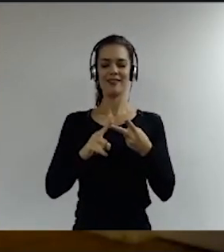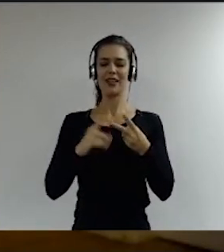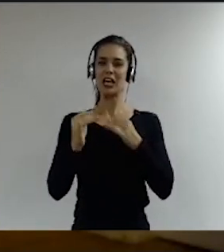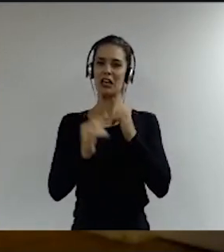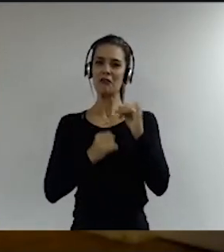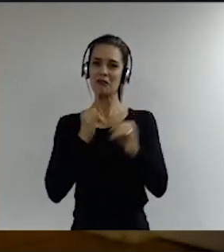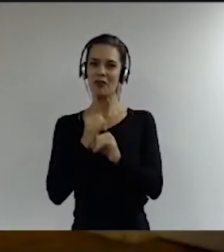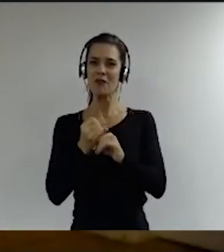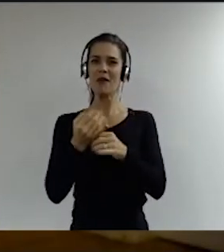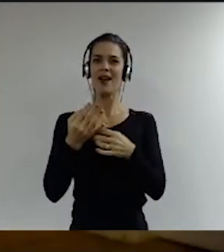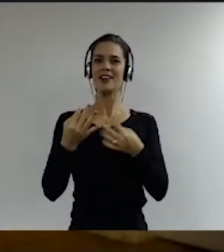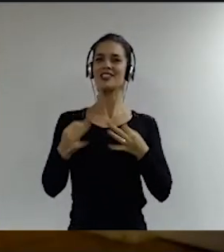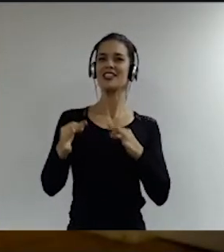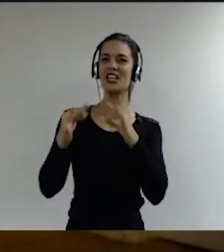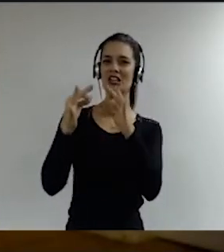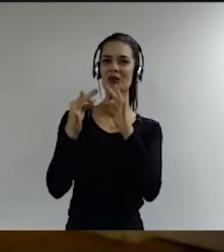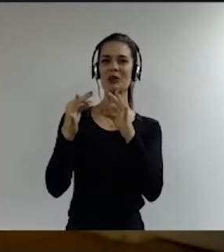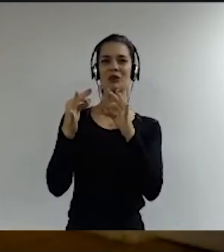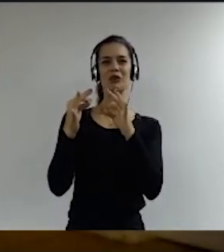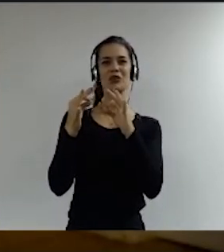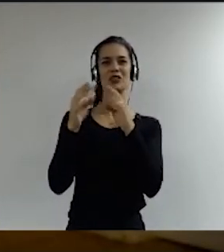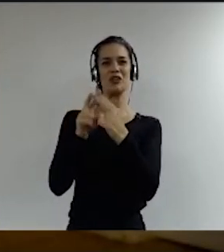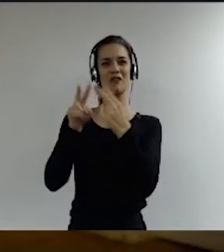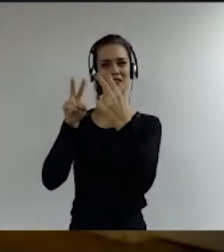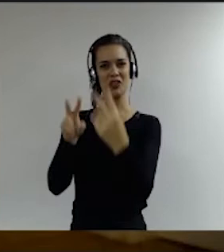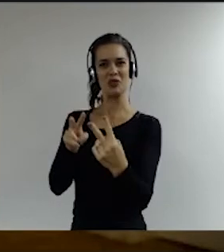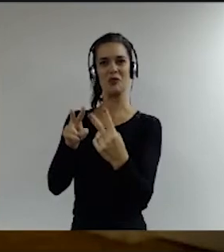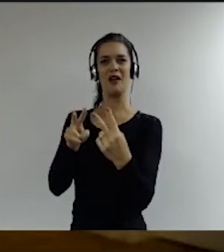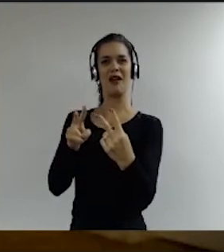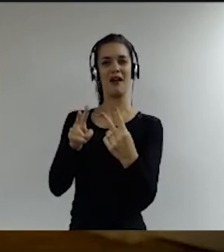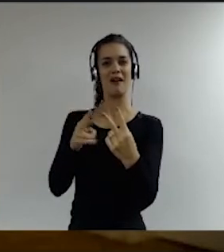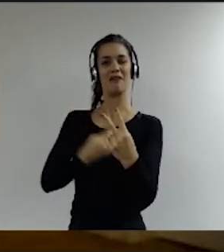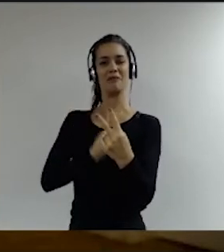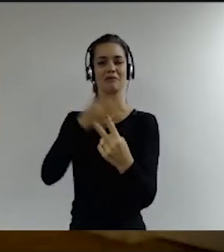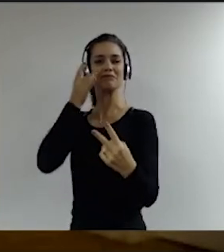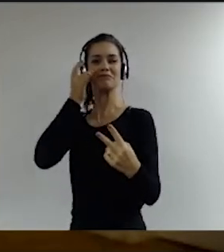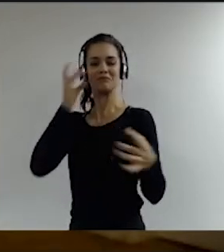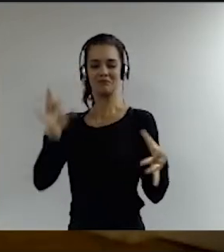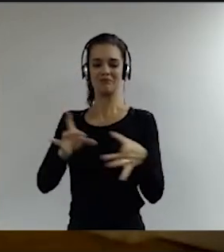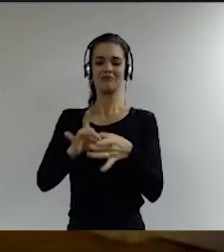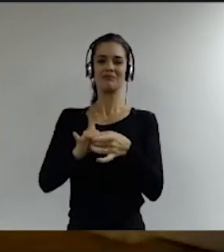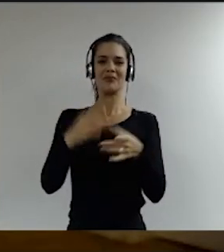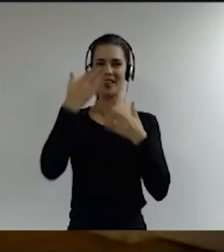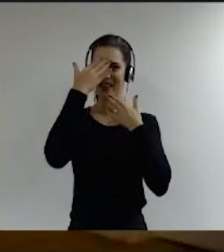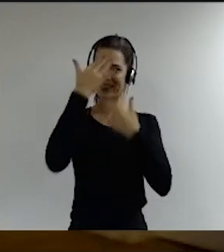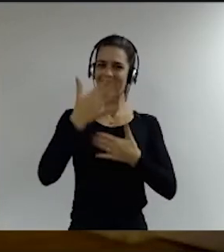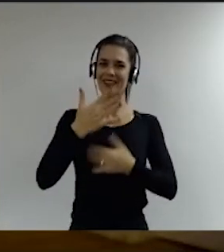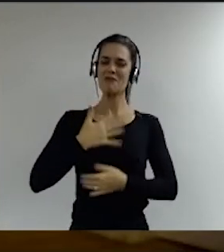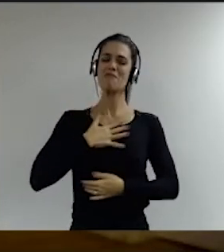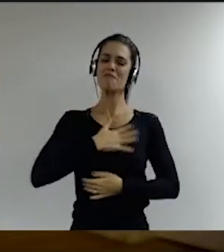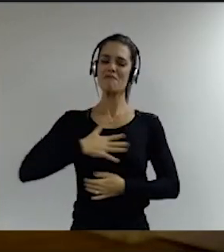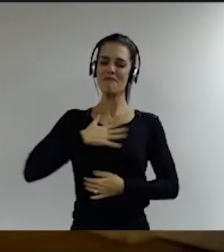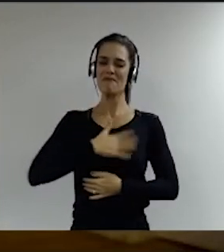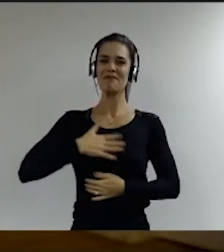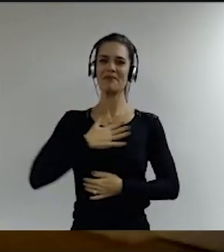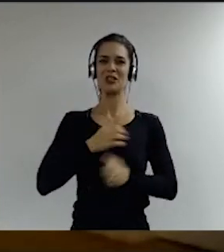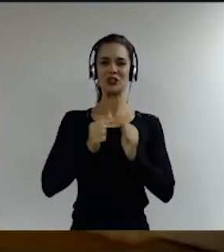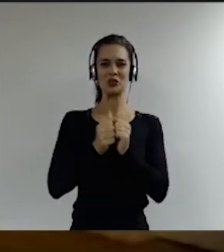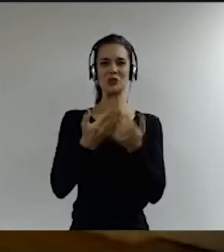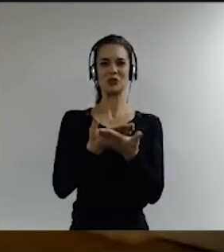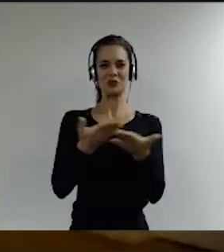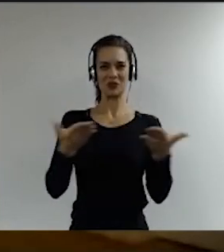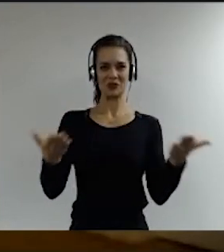do mundo virtual com o presencial. Muito obrigado, é um prazer enorme estar com todos